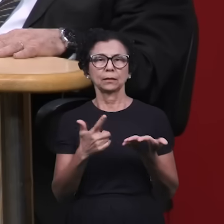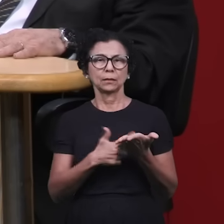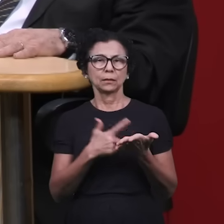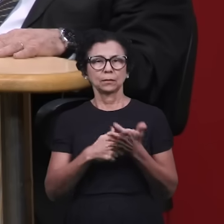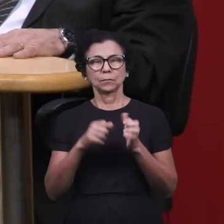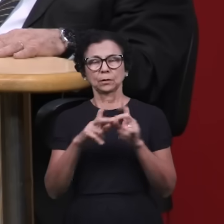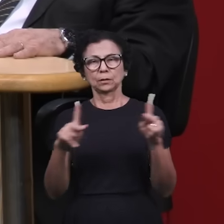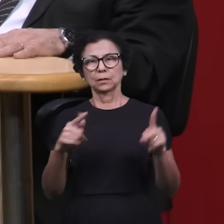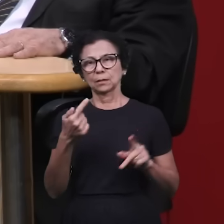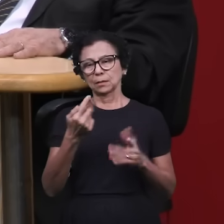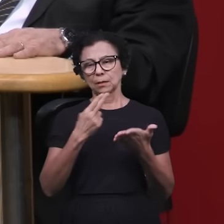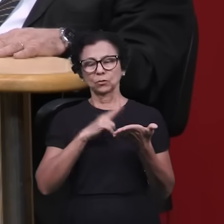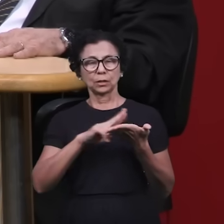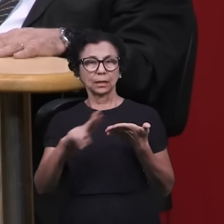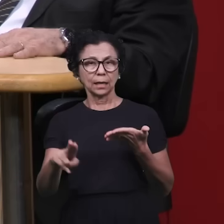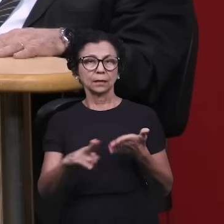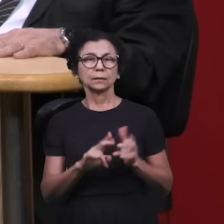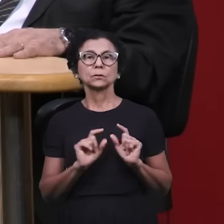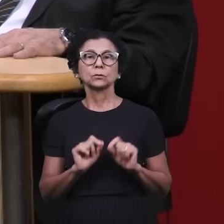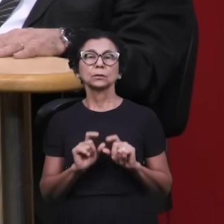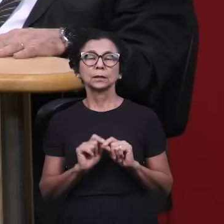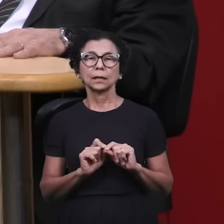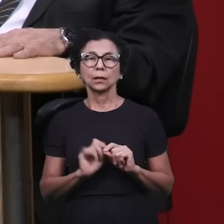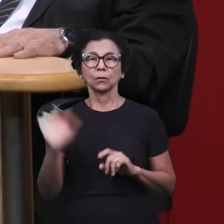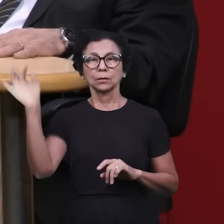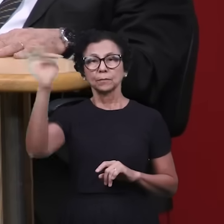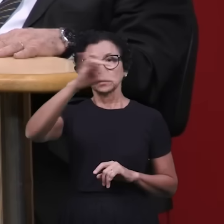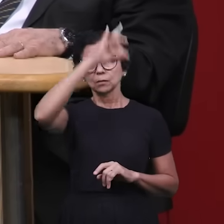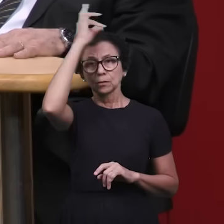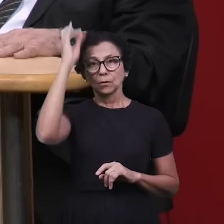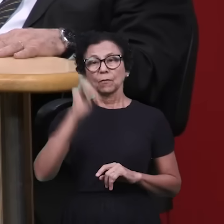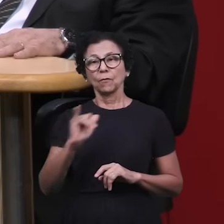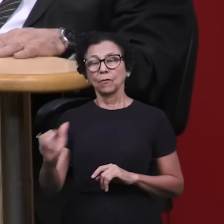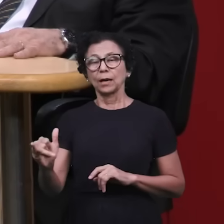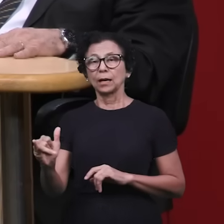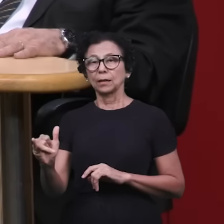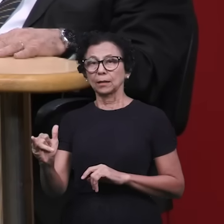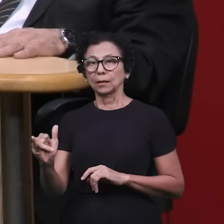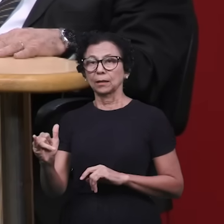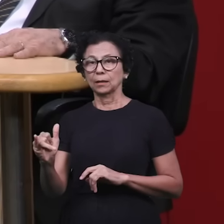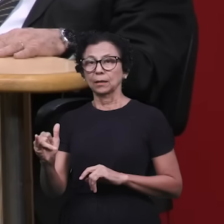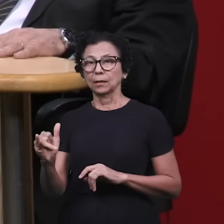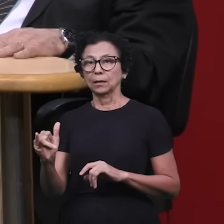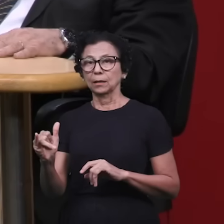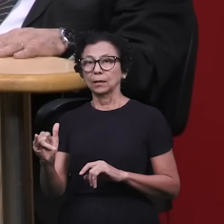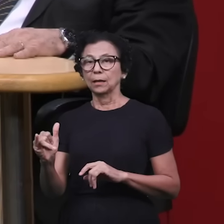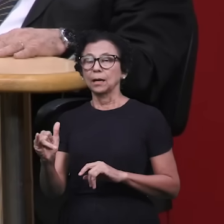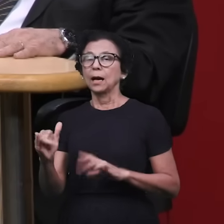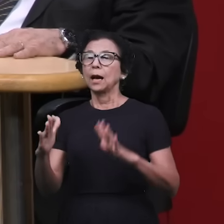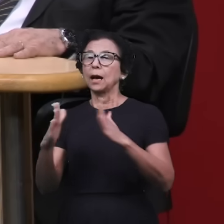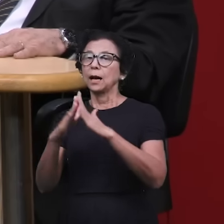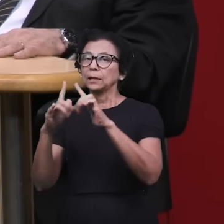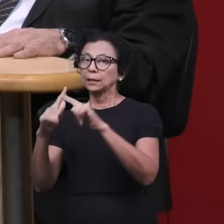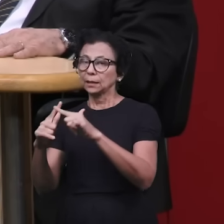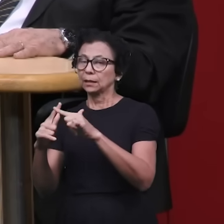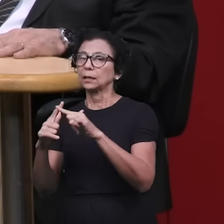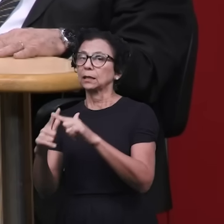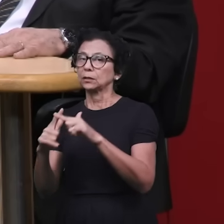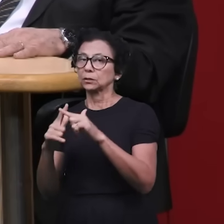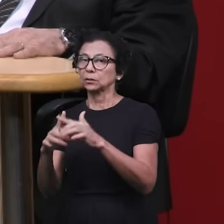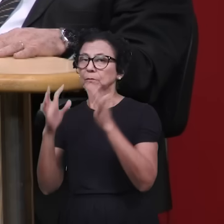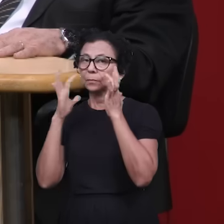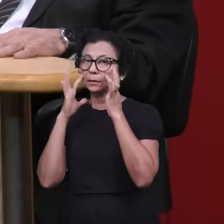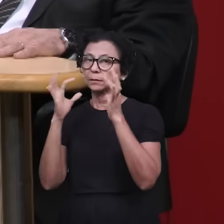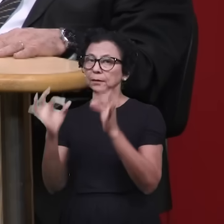7 cartas, em todas elas, quem tem ouvidos ouça o que o Espírito diz às igrejas. Então, houve o Espírito Santo falou